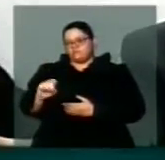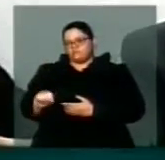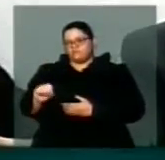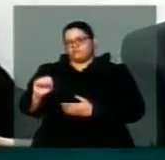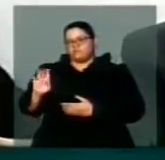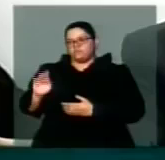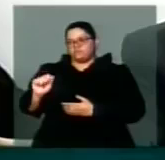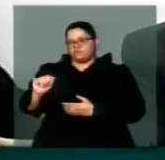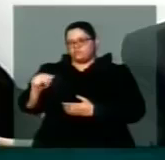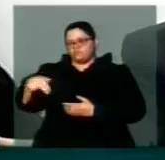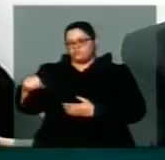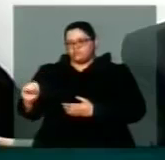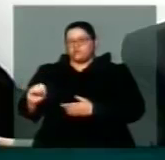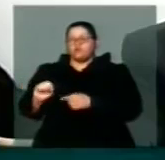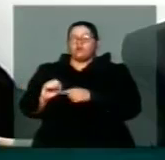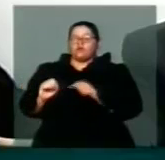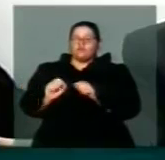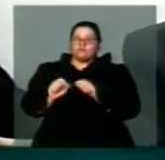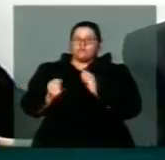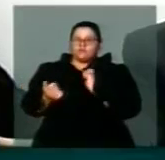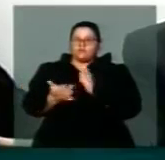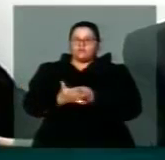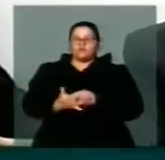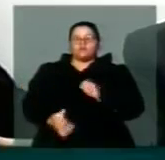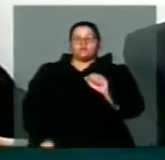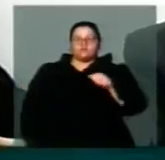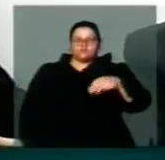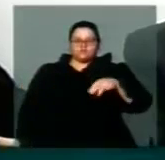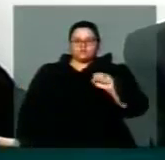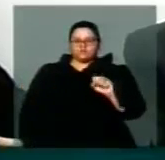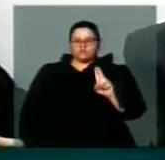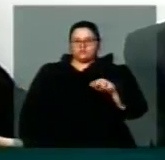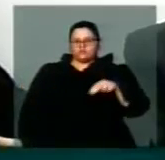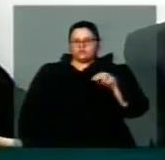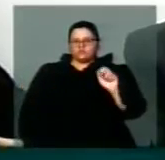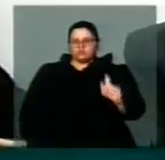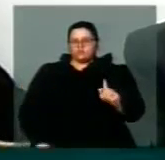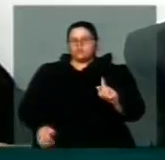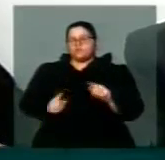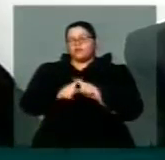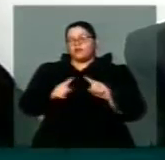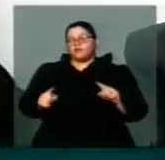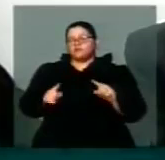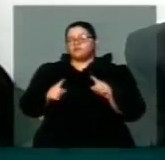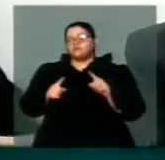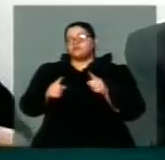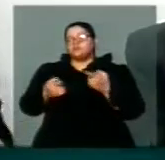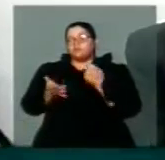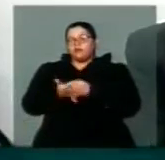recebia comissionamento da Samsung em percentual que o declarante desconhece, mas a partir do qual passou a fazer frente aos